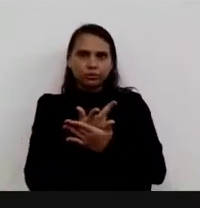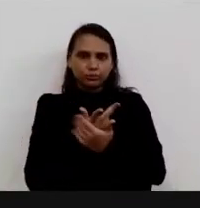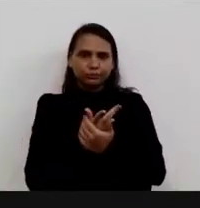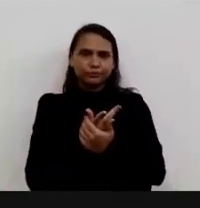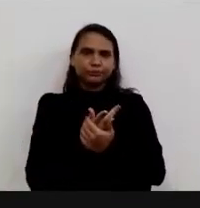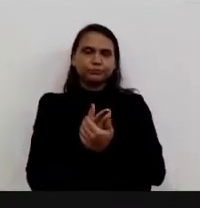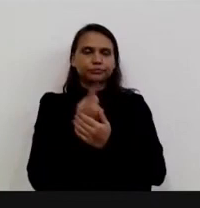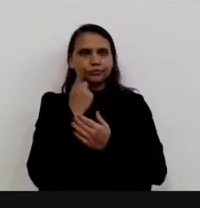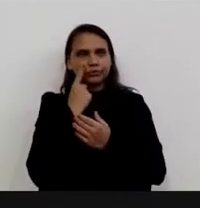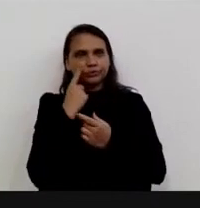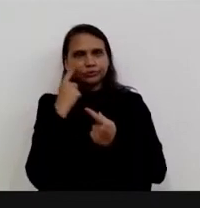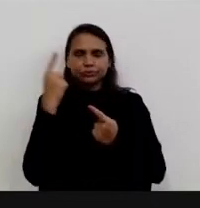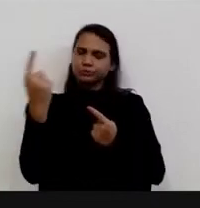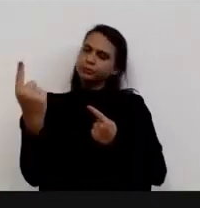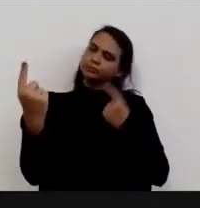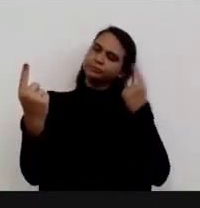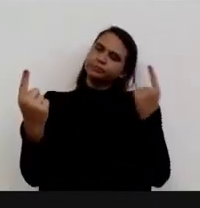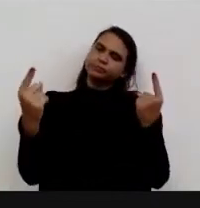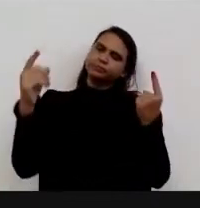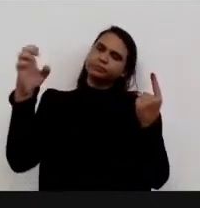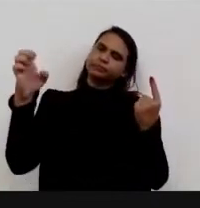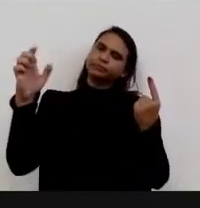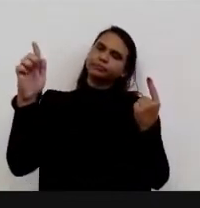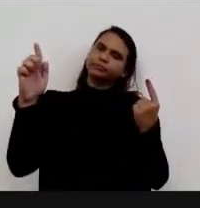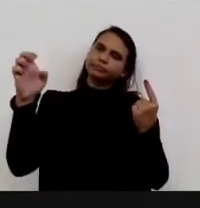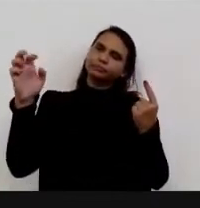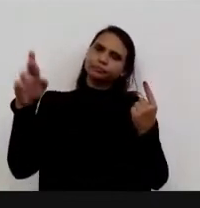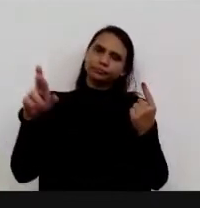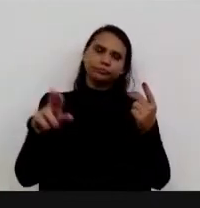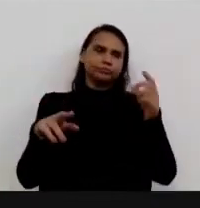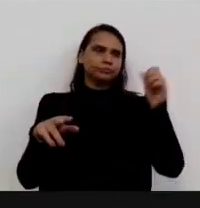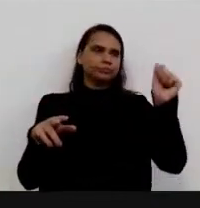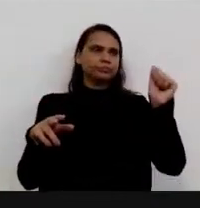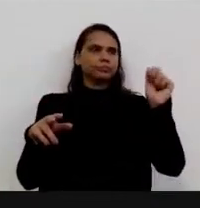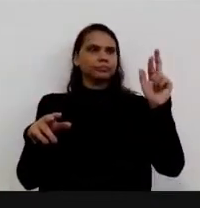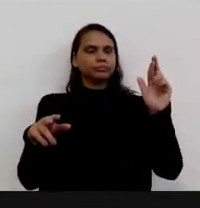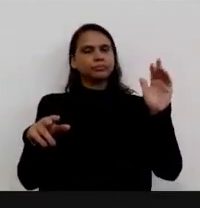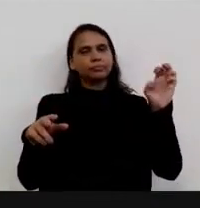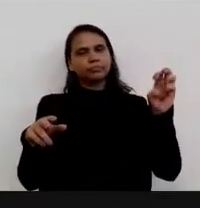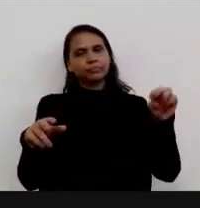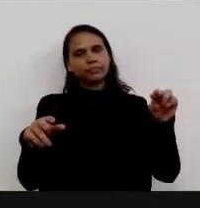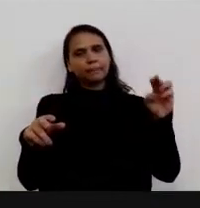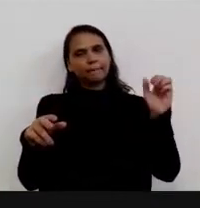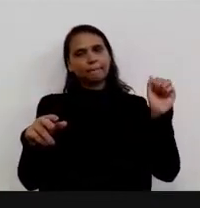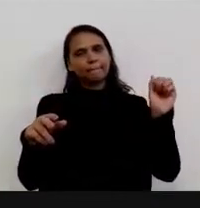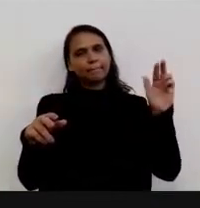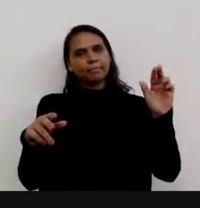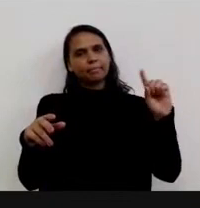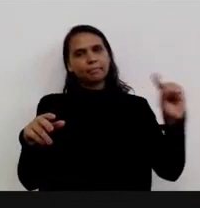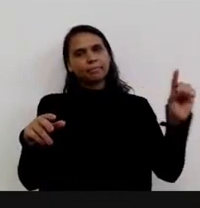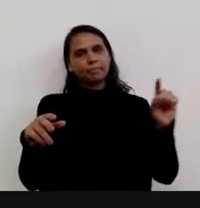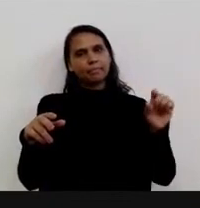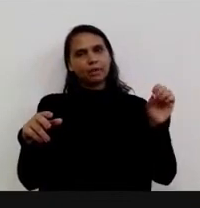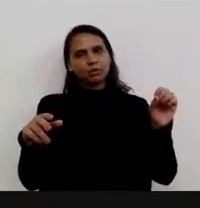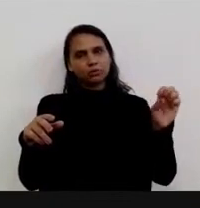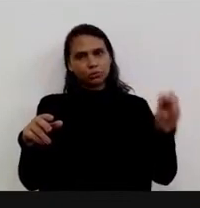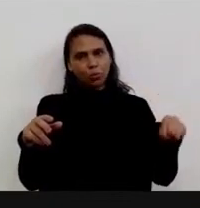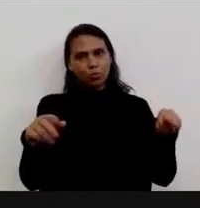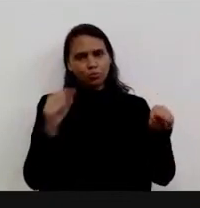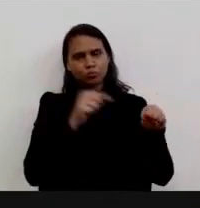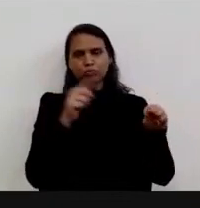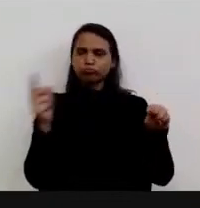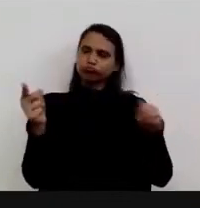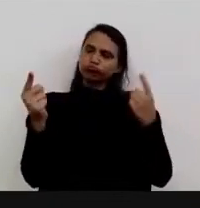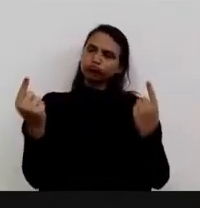duas ali, a gente tem a Azure, que é da Microsoft, a da Amazon e da Google, que são ferramentas das Big Techs, né?